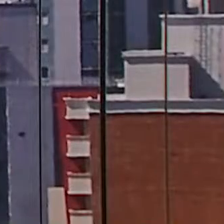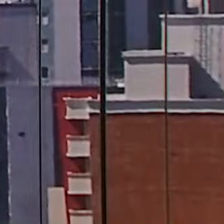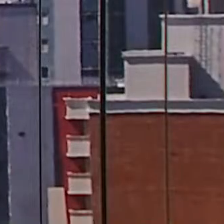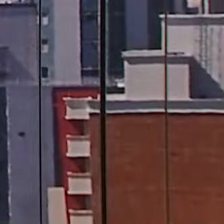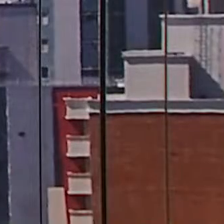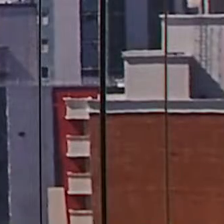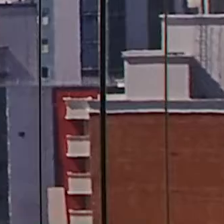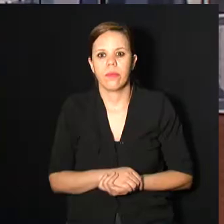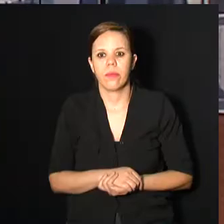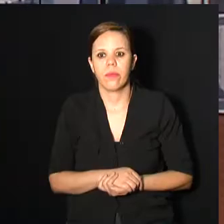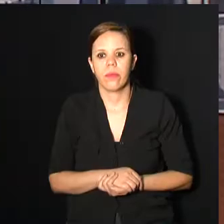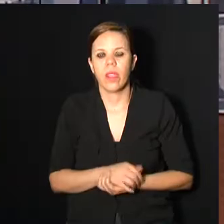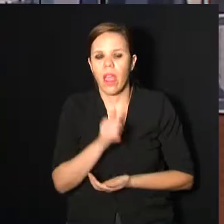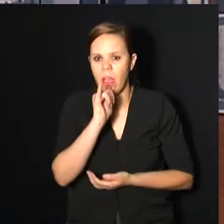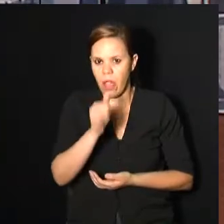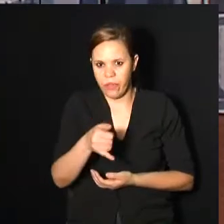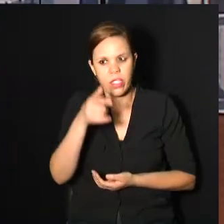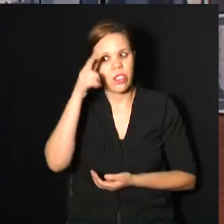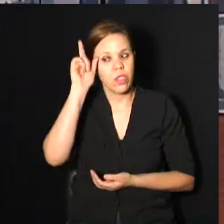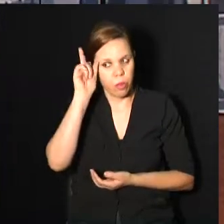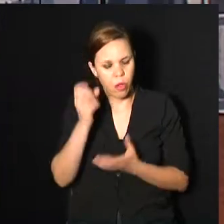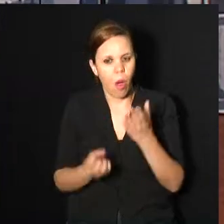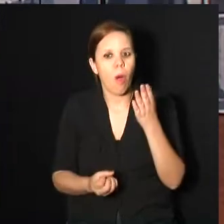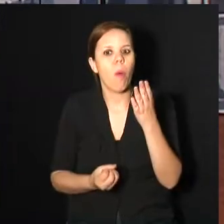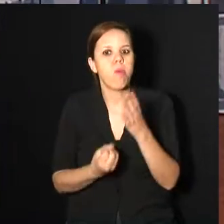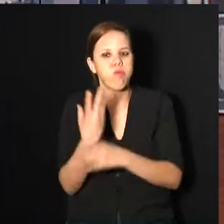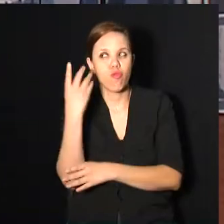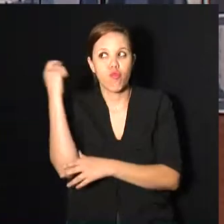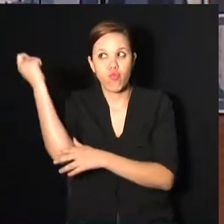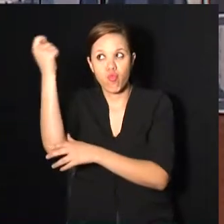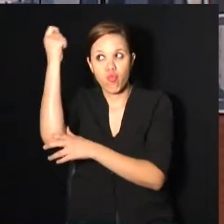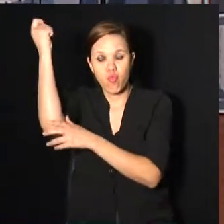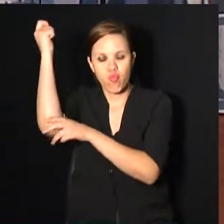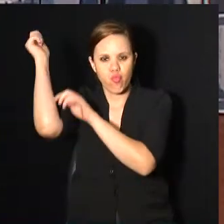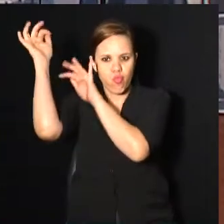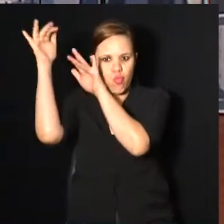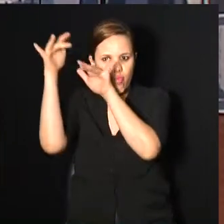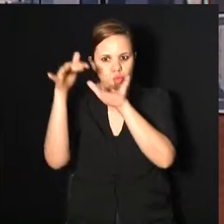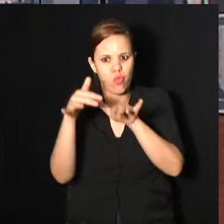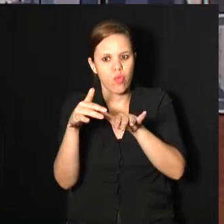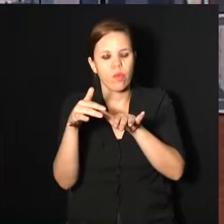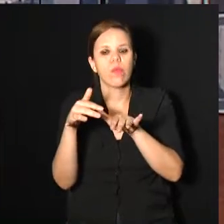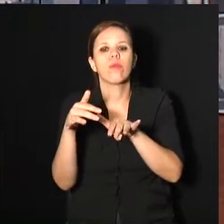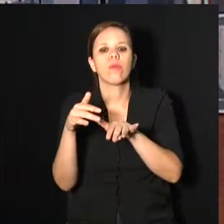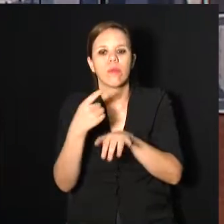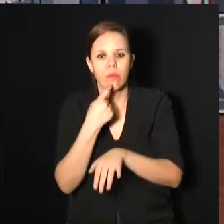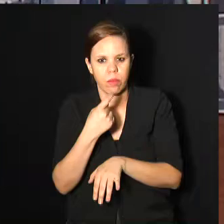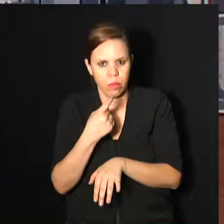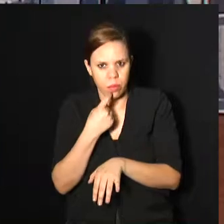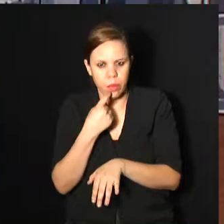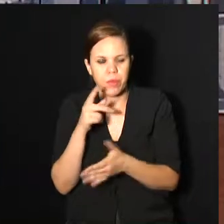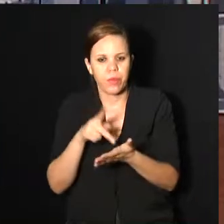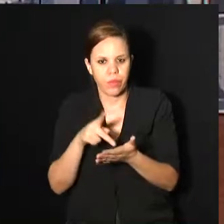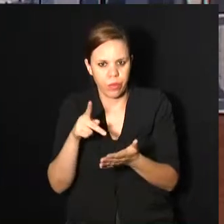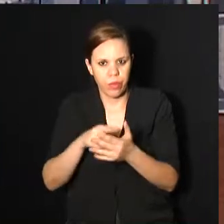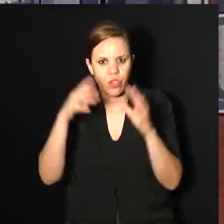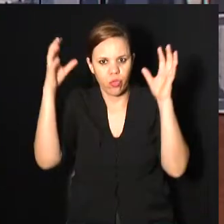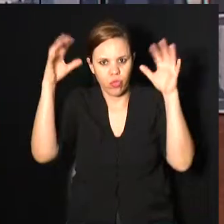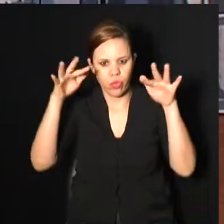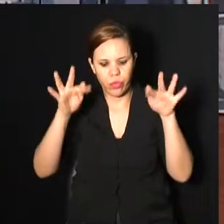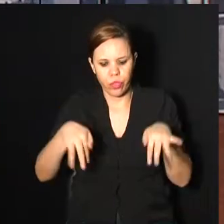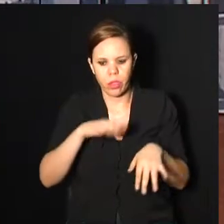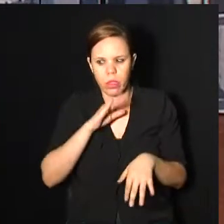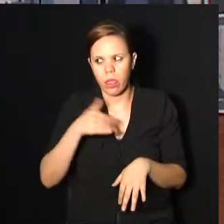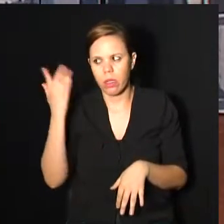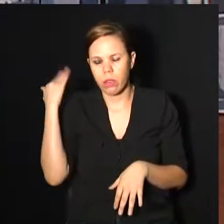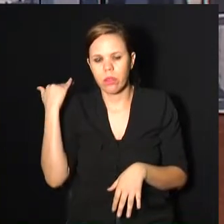Nós avisamos ontem que a frente fria que vinha do sul do país chegaria em Campinas e trouxe chuva já no fim da